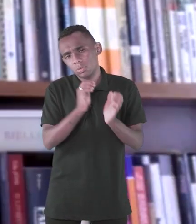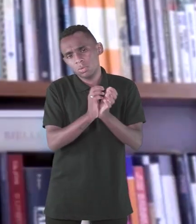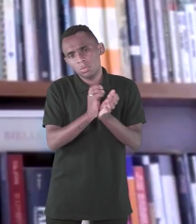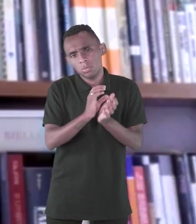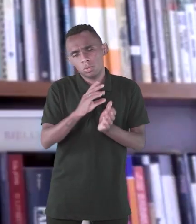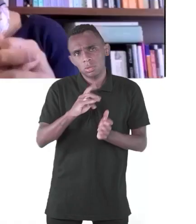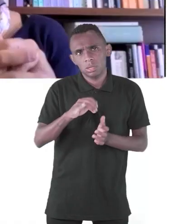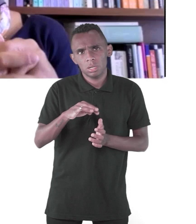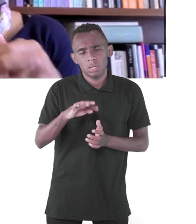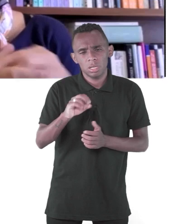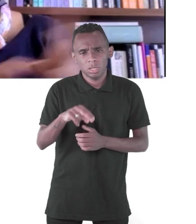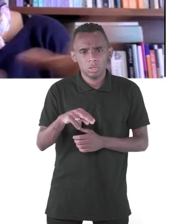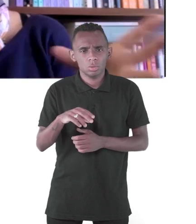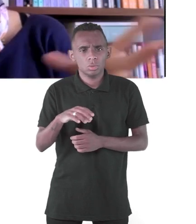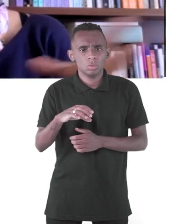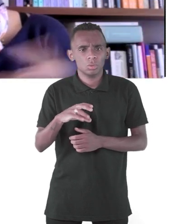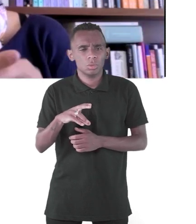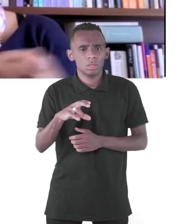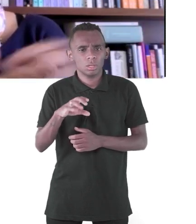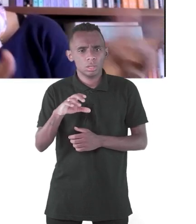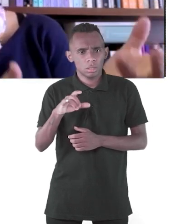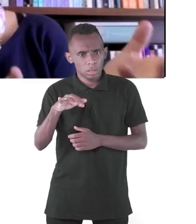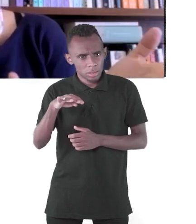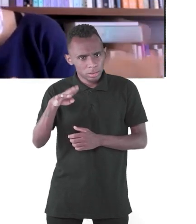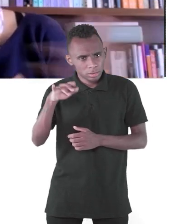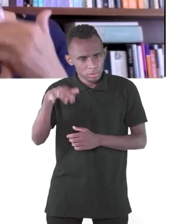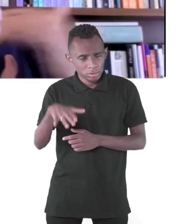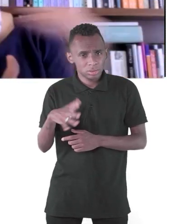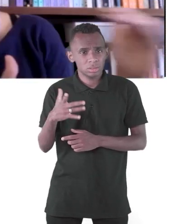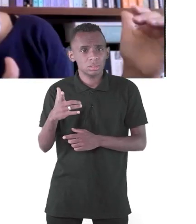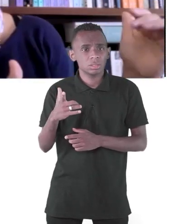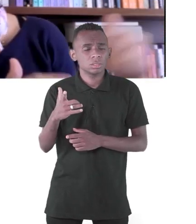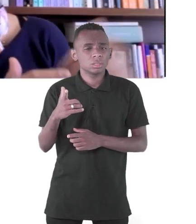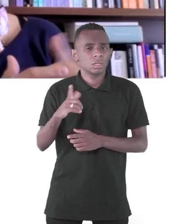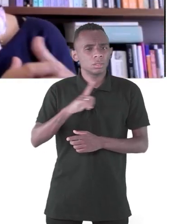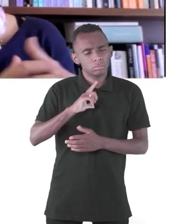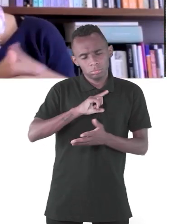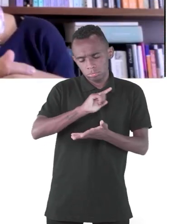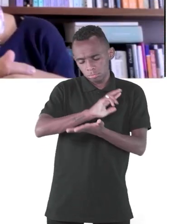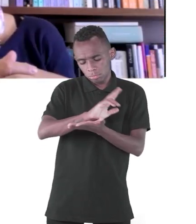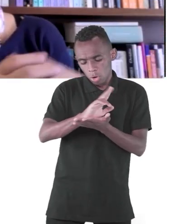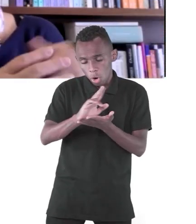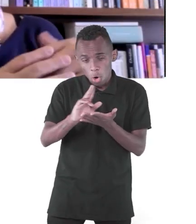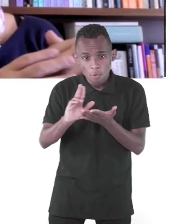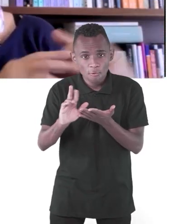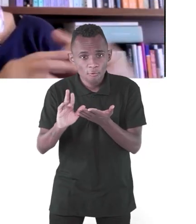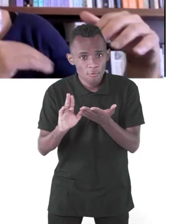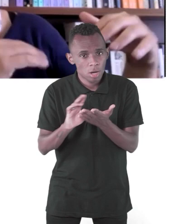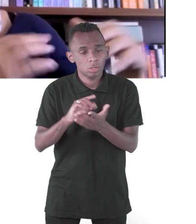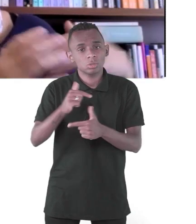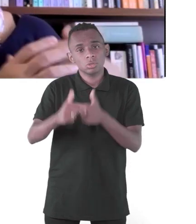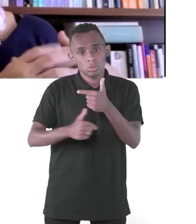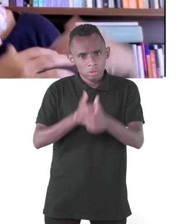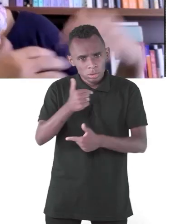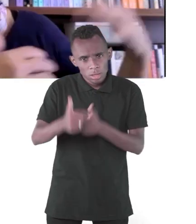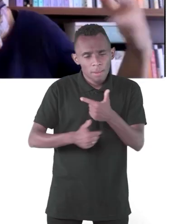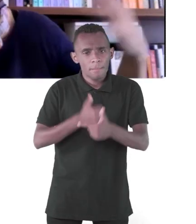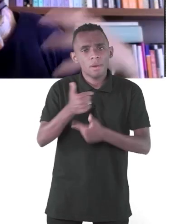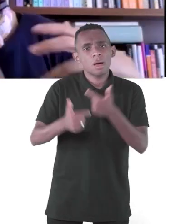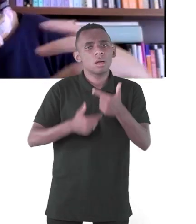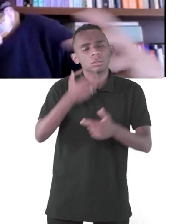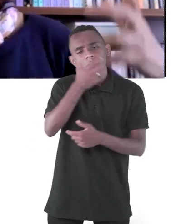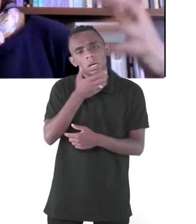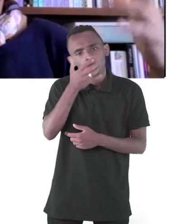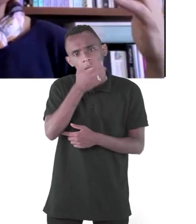né? E Cledir. Cleiton e Cledir. O Ian Ramil, que é da novíssima geração. Eles têm uma coisa que traz